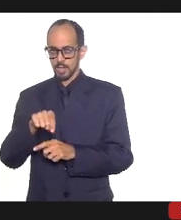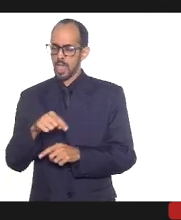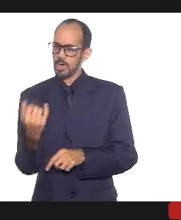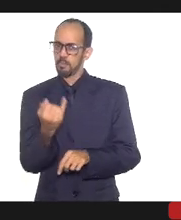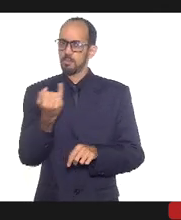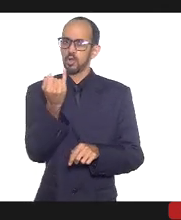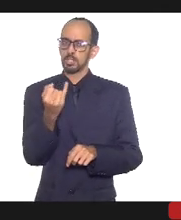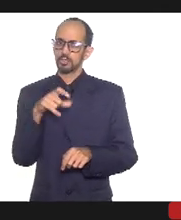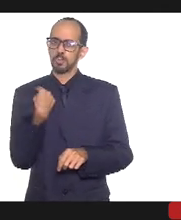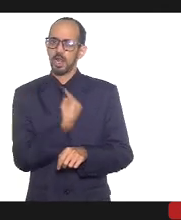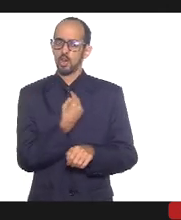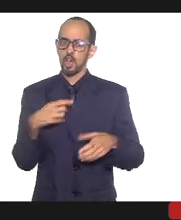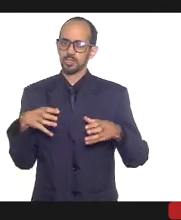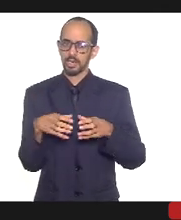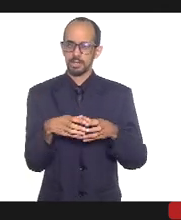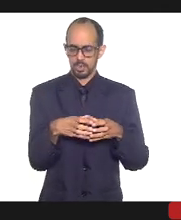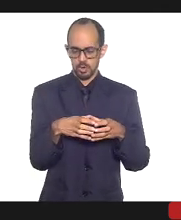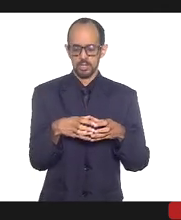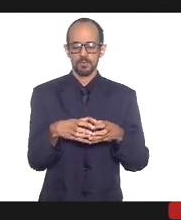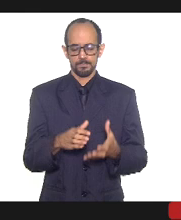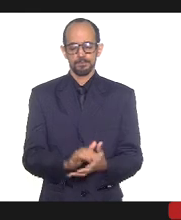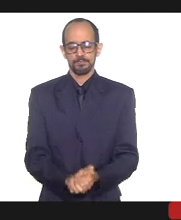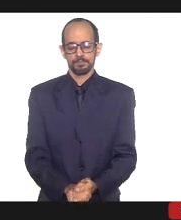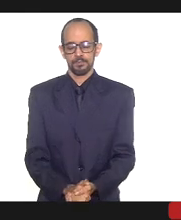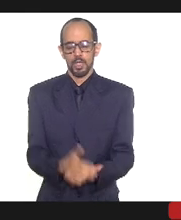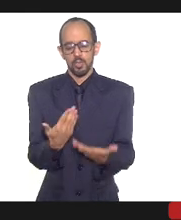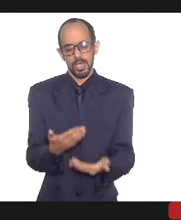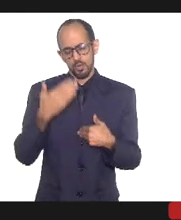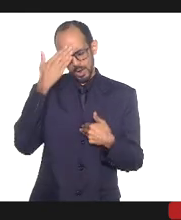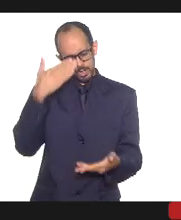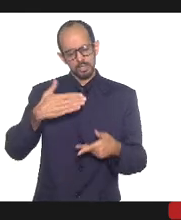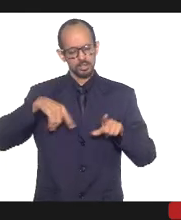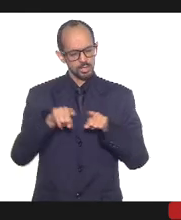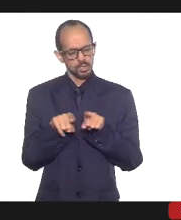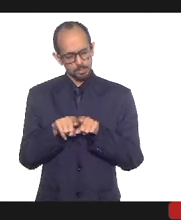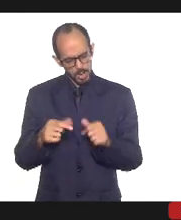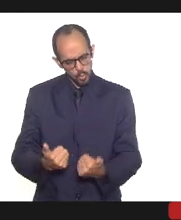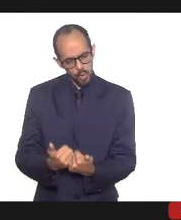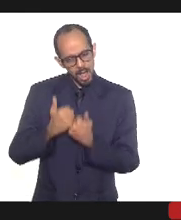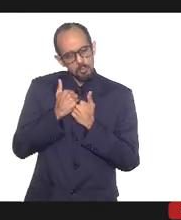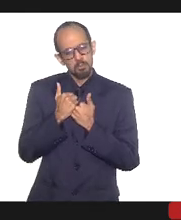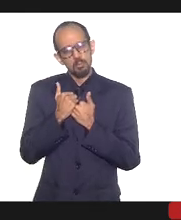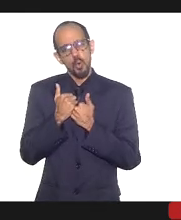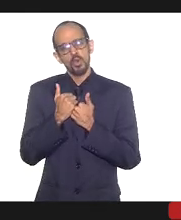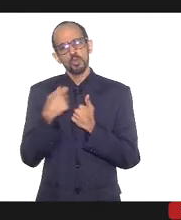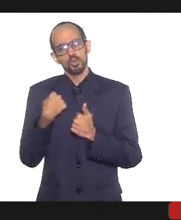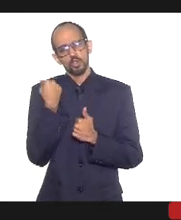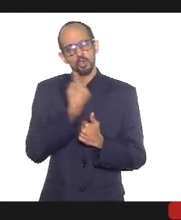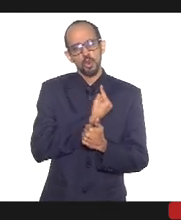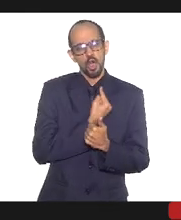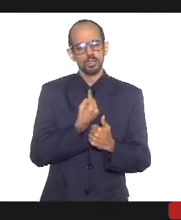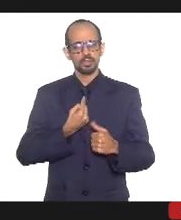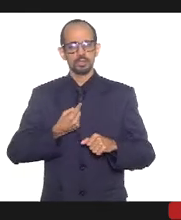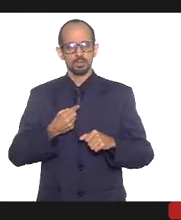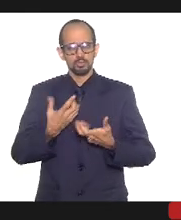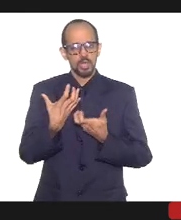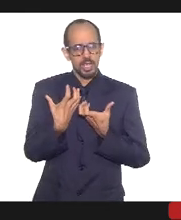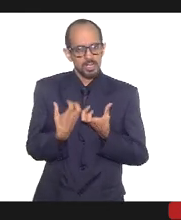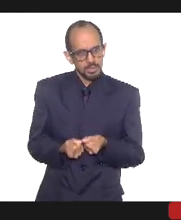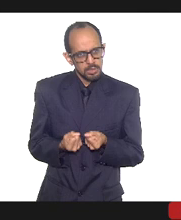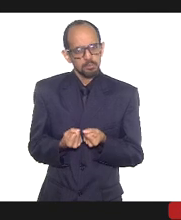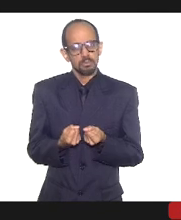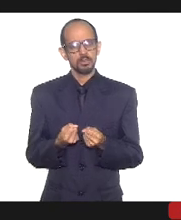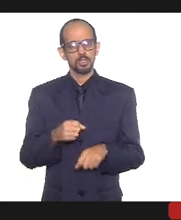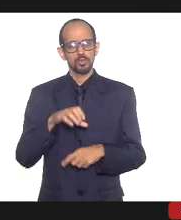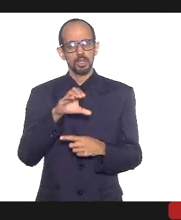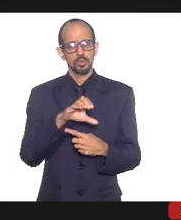categoria. Gostaria muito de agradecer ao apoio que temos recebido, importantíssimo também do